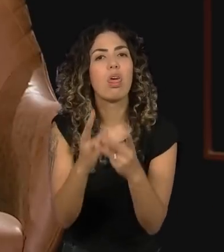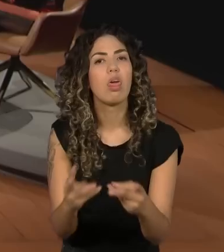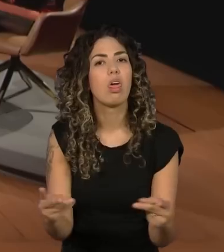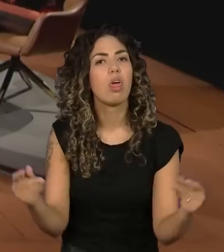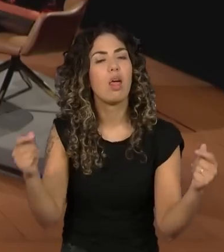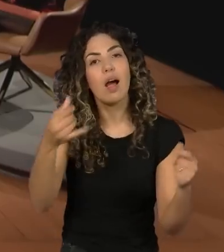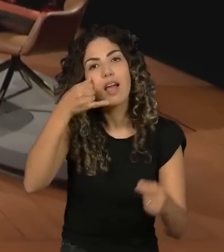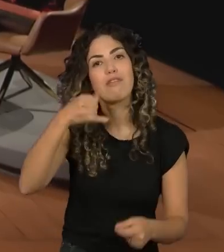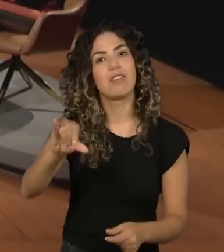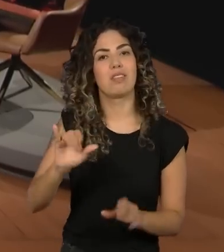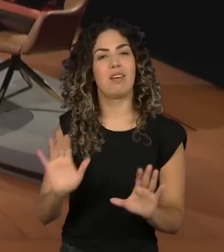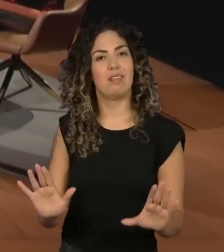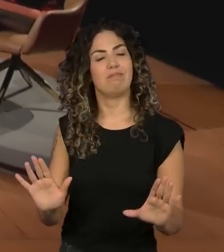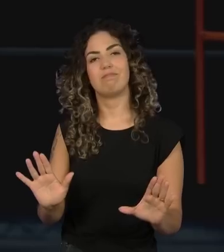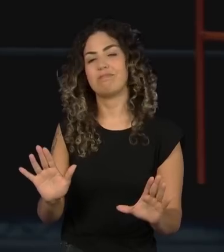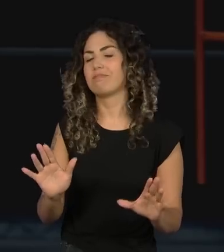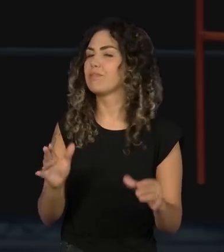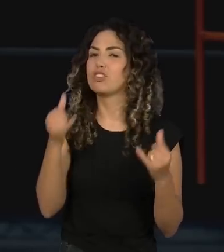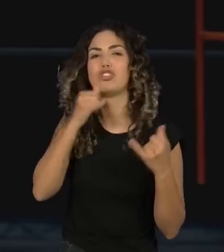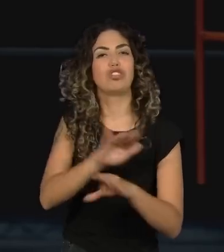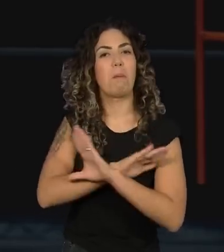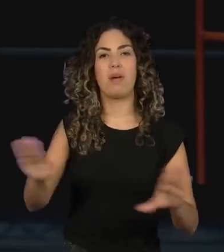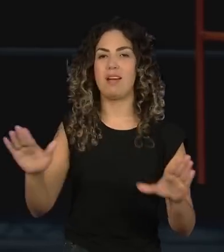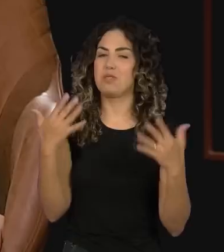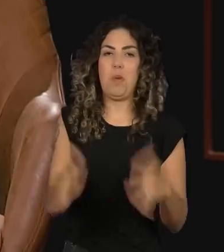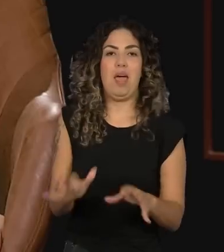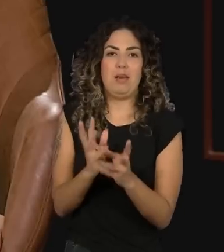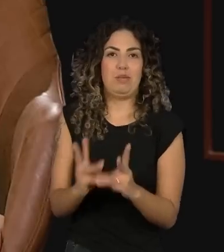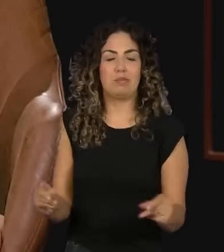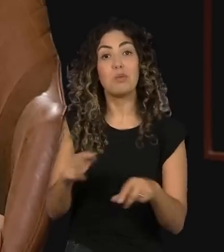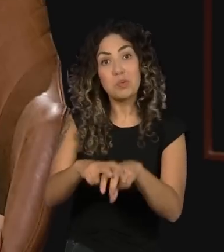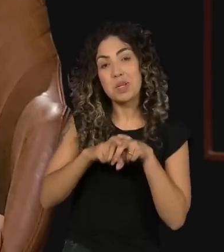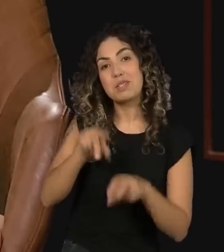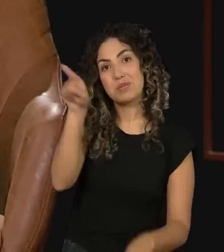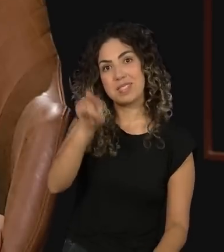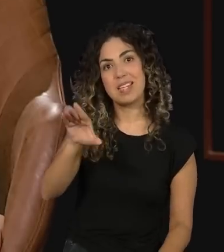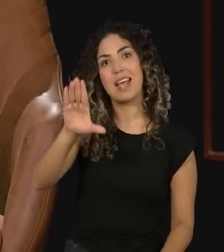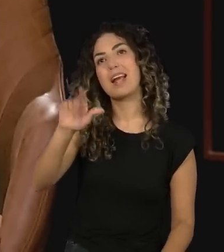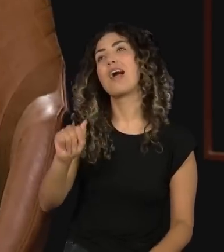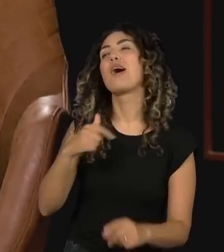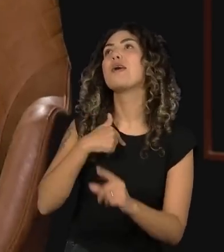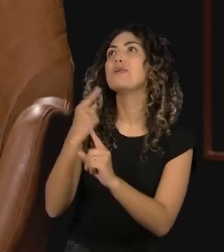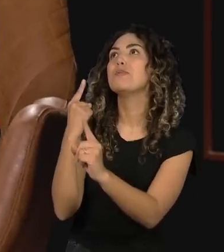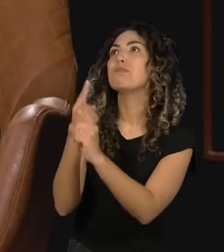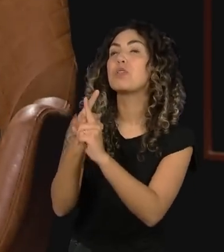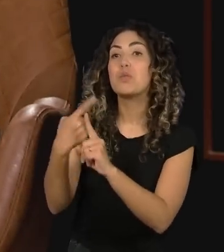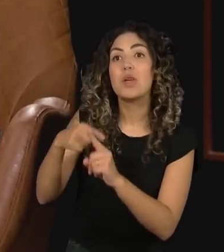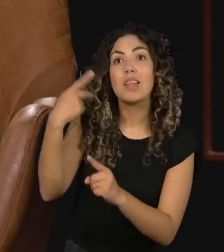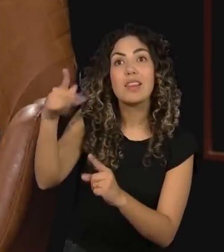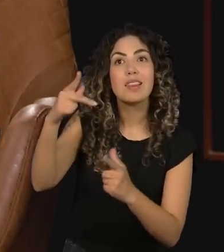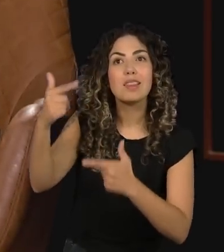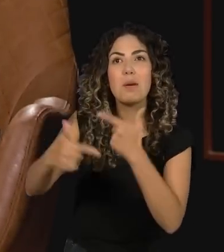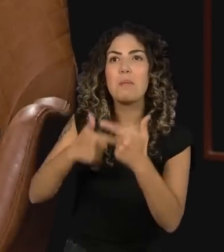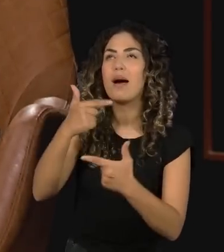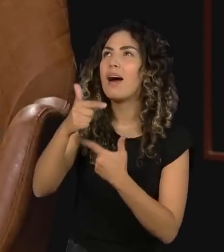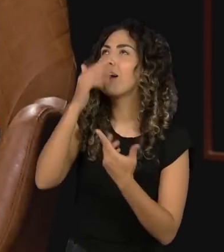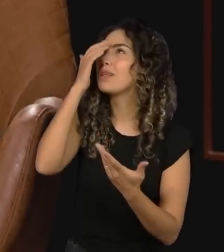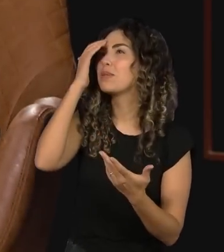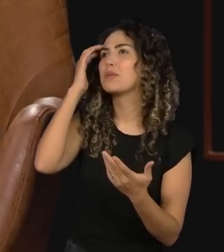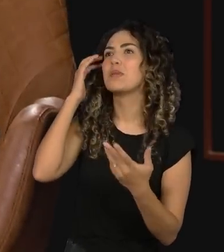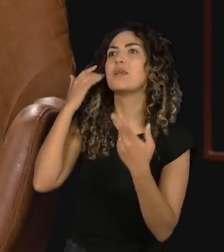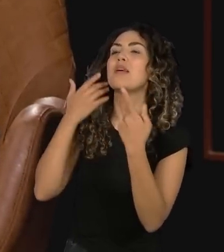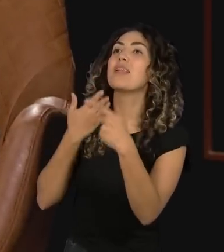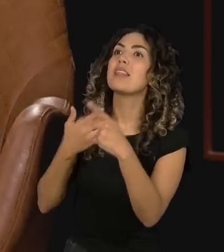fechar, de jeito nenhum. Então, eu cheguei ao Zé Cabaleiro porque eu acho que o trabalho do Zeca, ele começou a